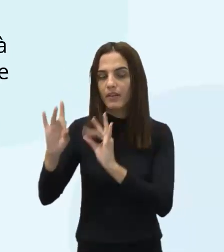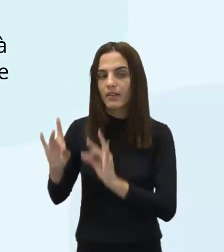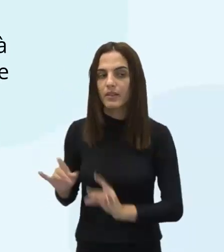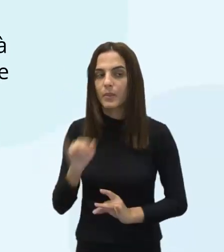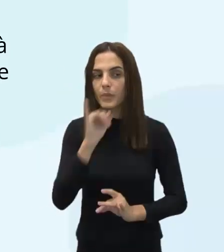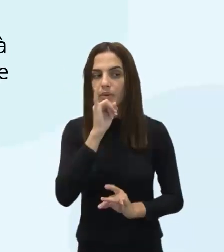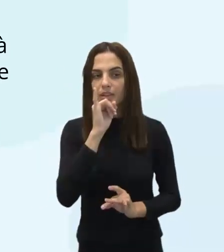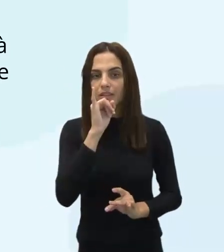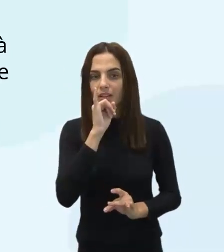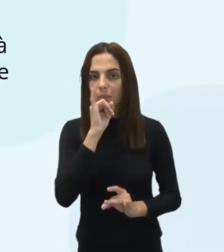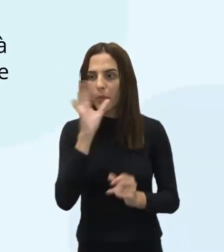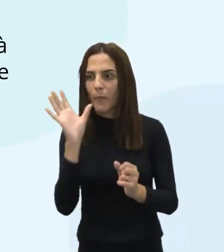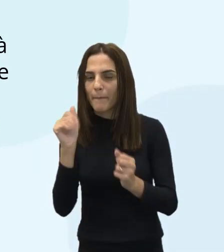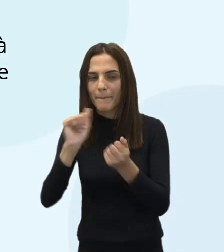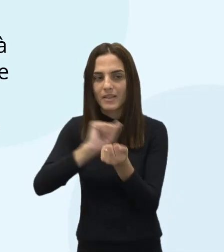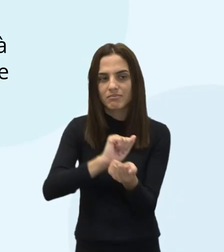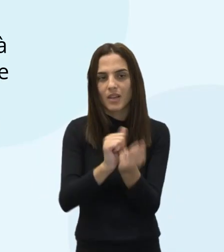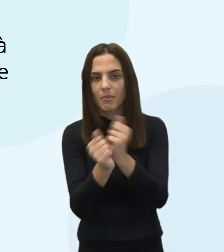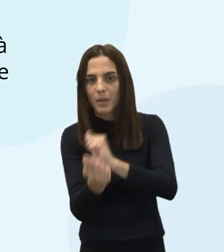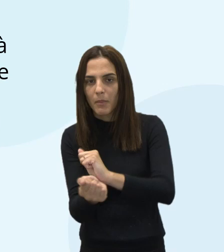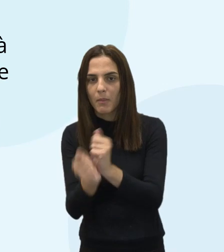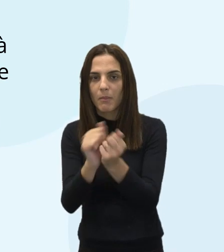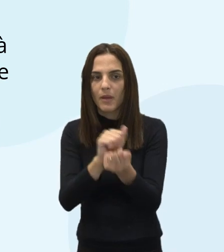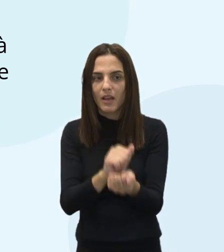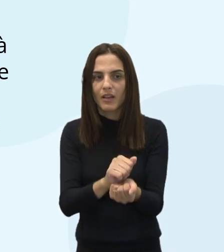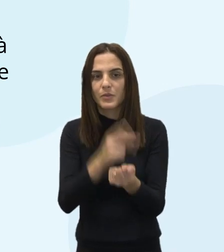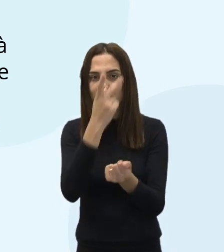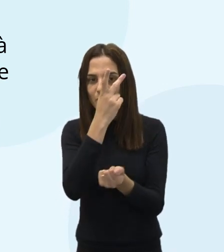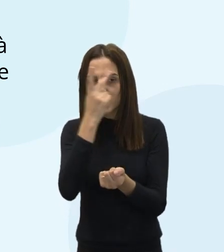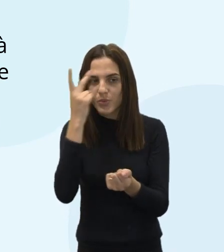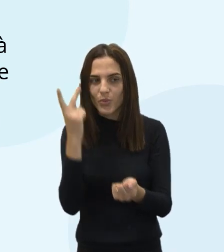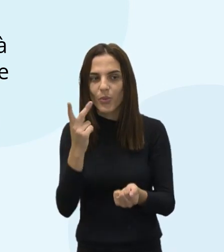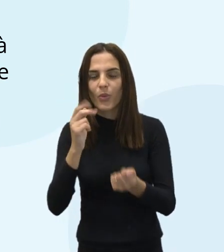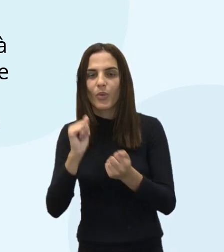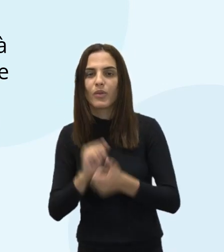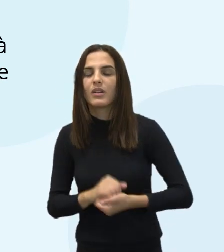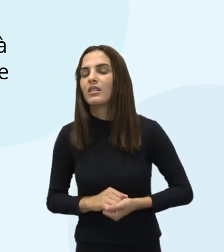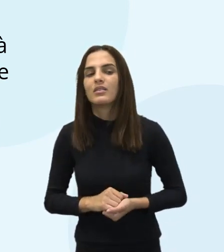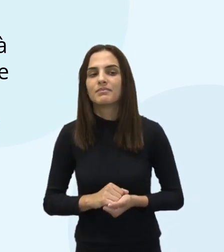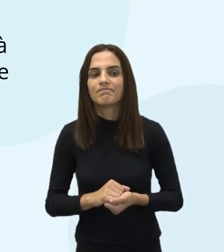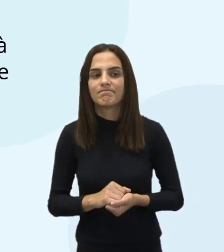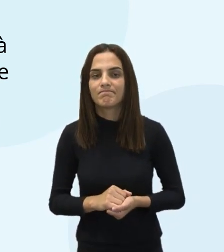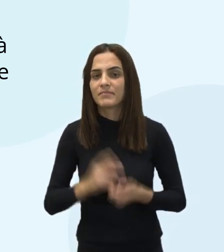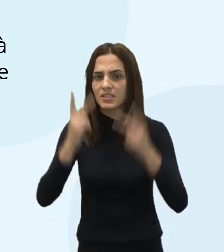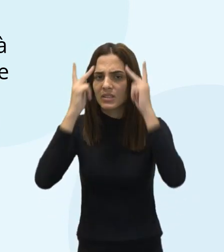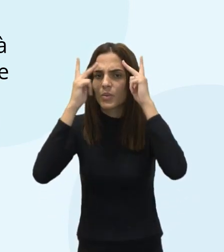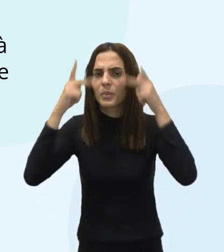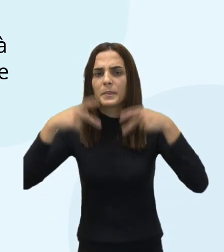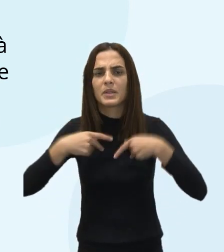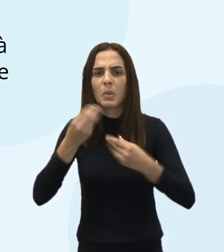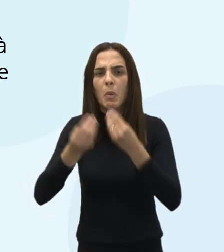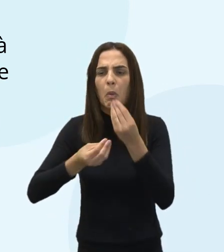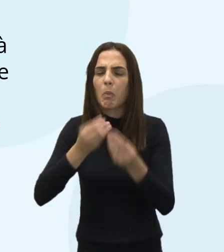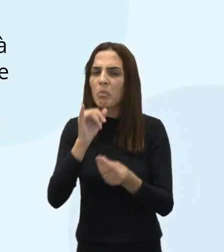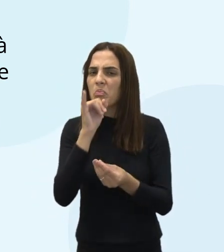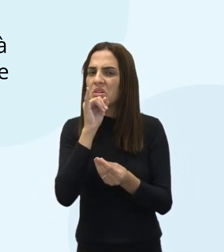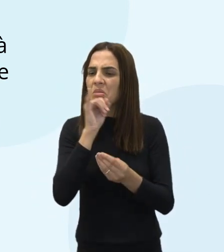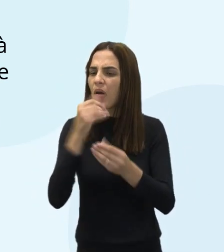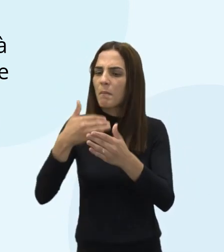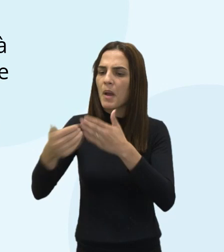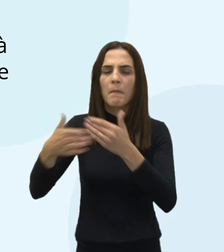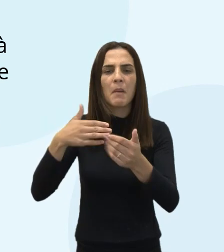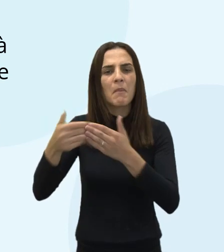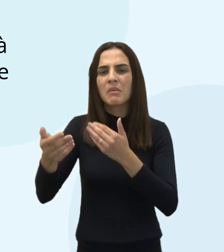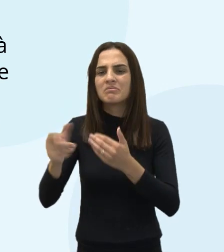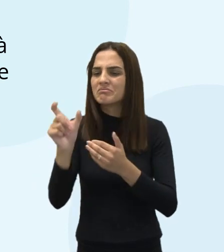tráfico de pessoas, escravidão. Veja que esse exemplo trata do ser humano como um objeto, né? Como